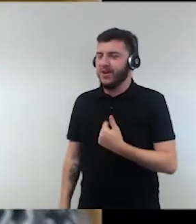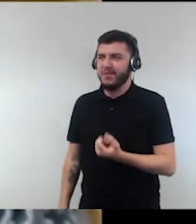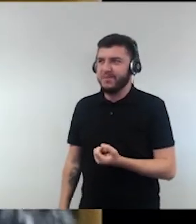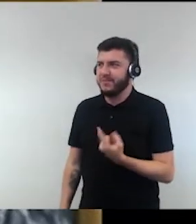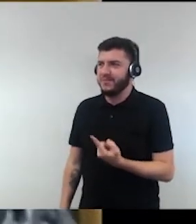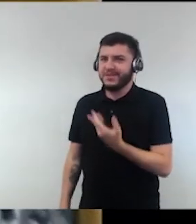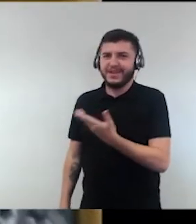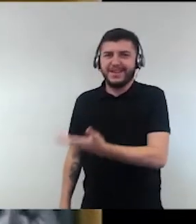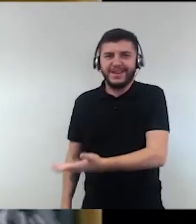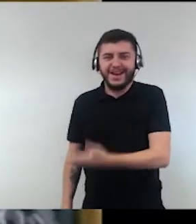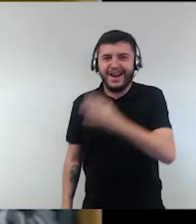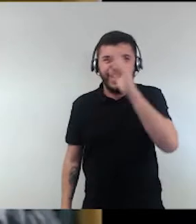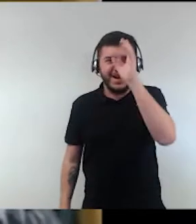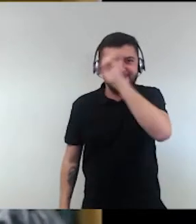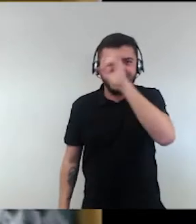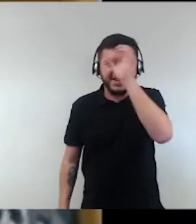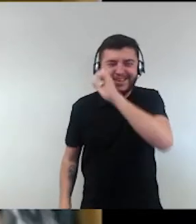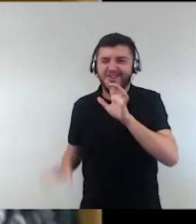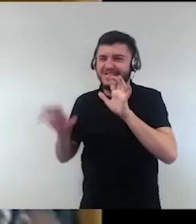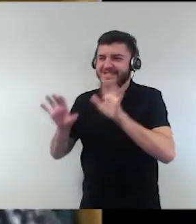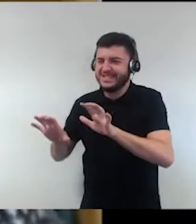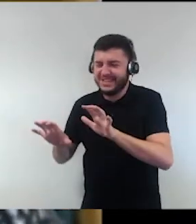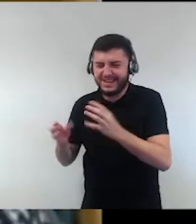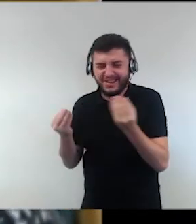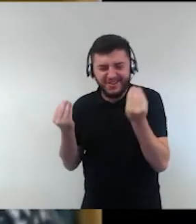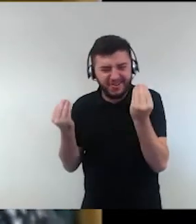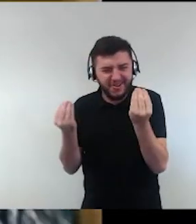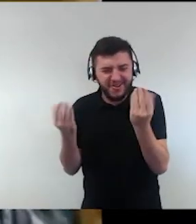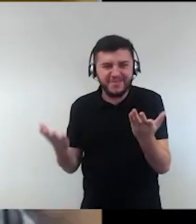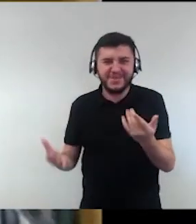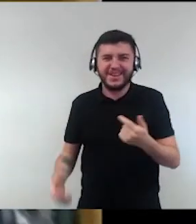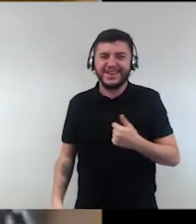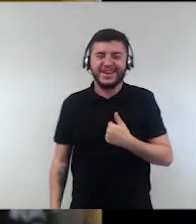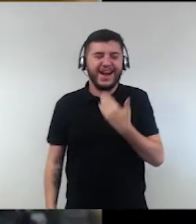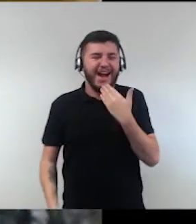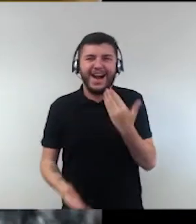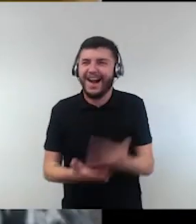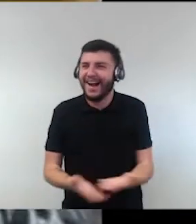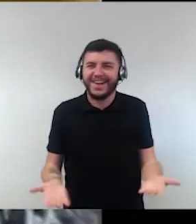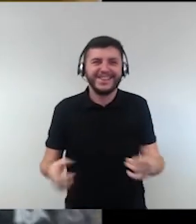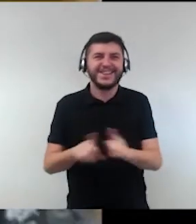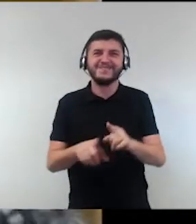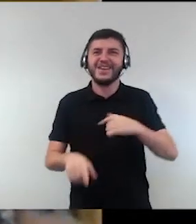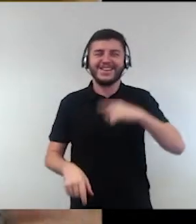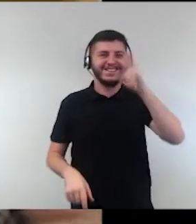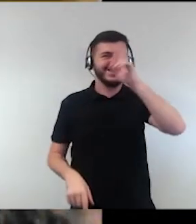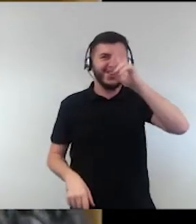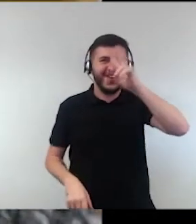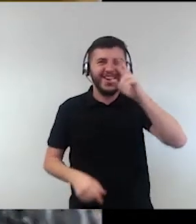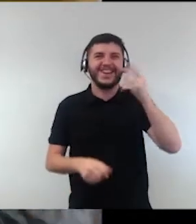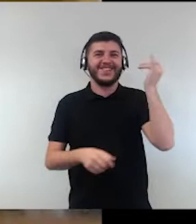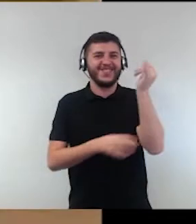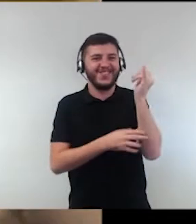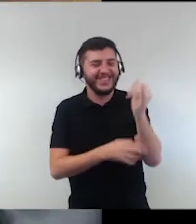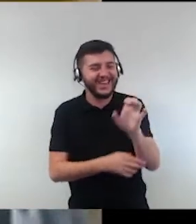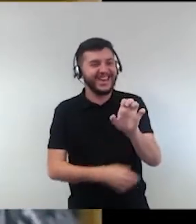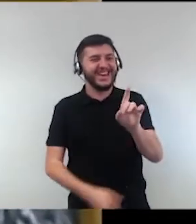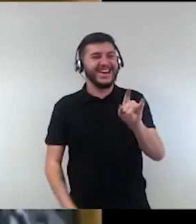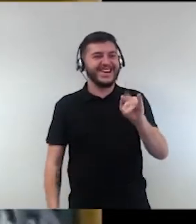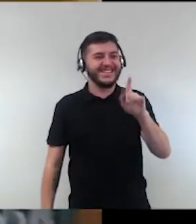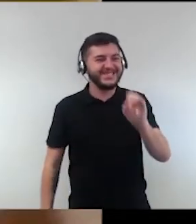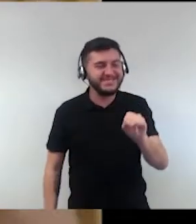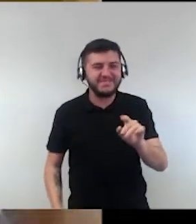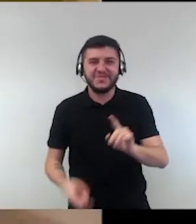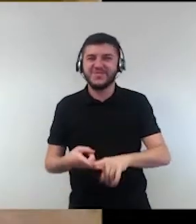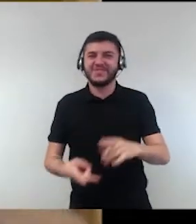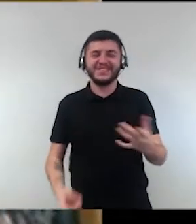que me mais impactou é que, enquanto eu contava a história de Édipo, de Jocasta, de